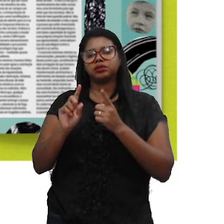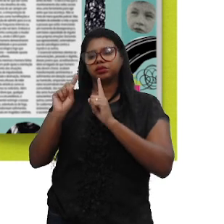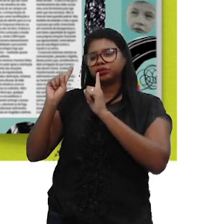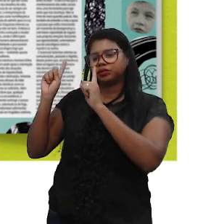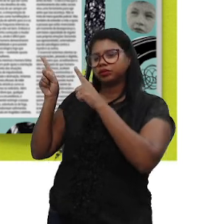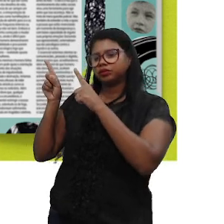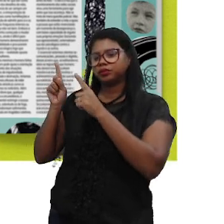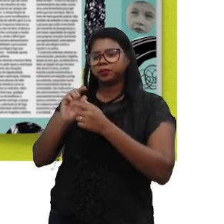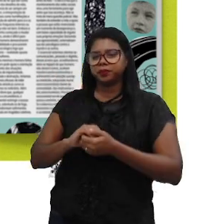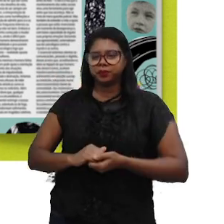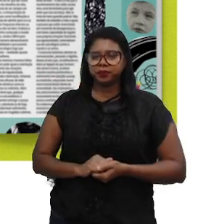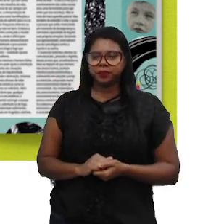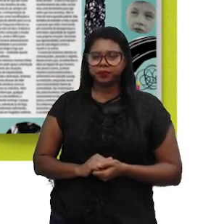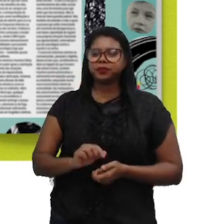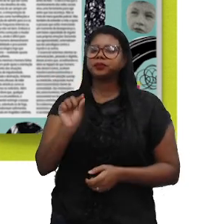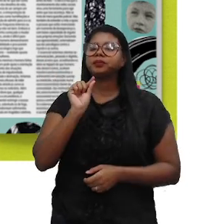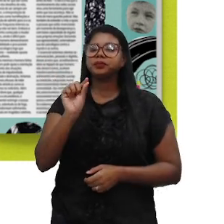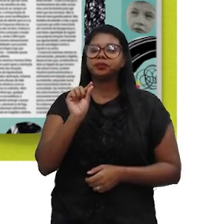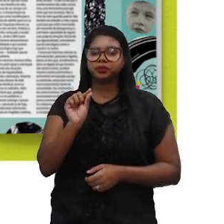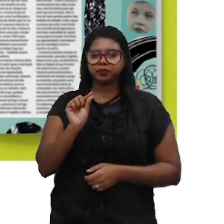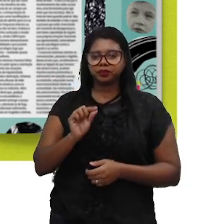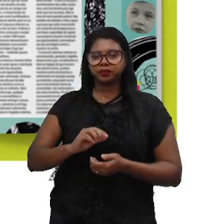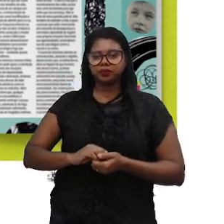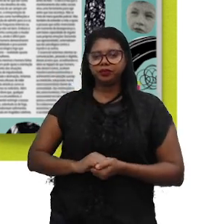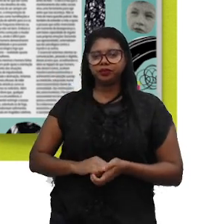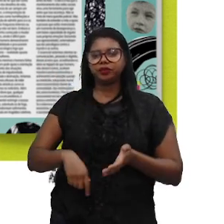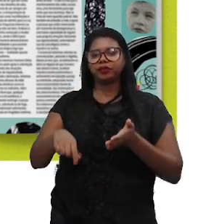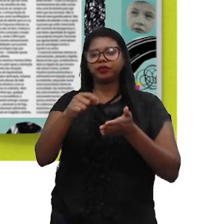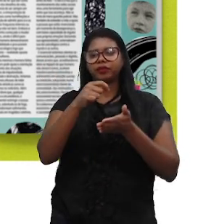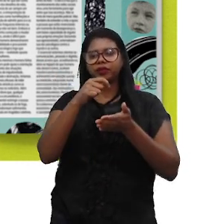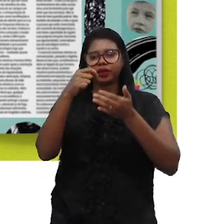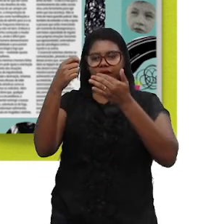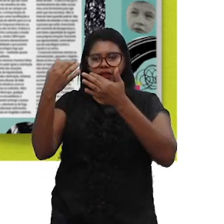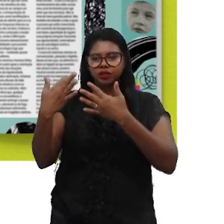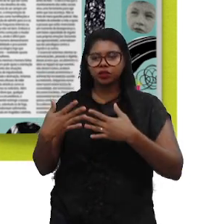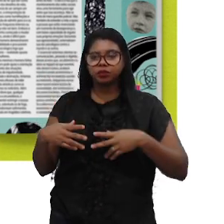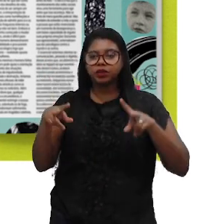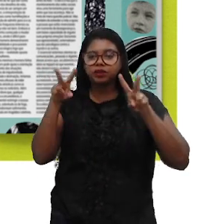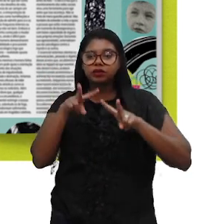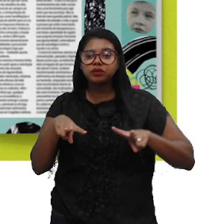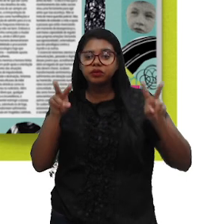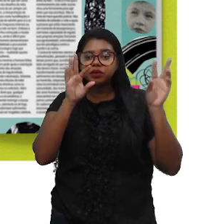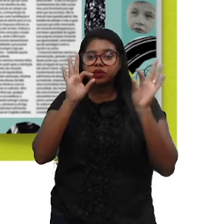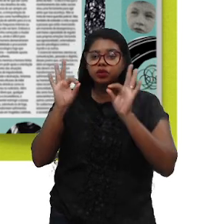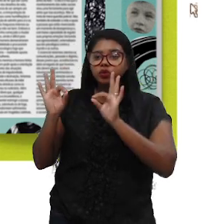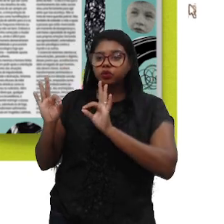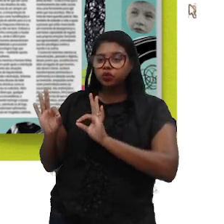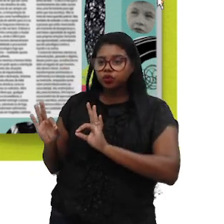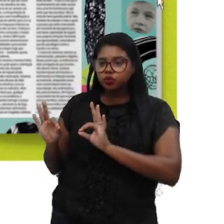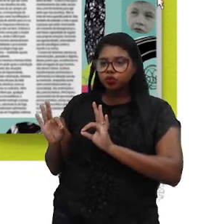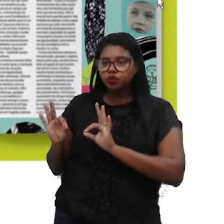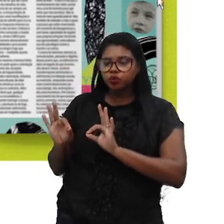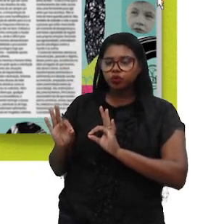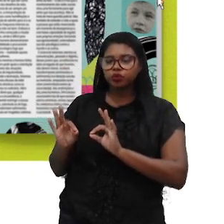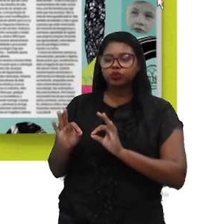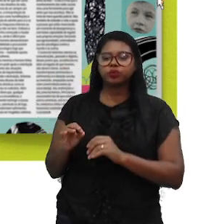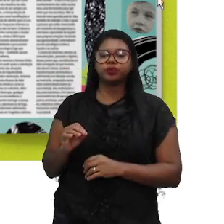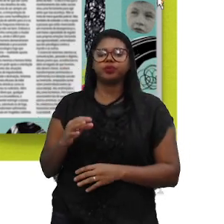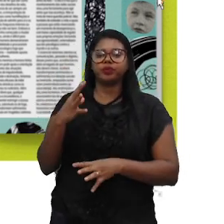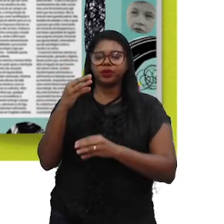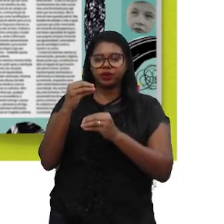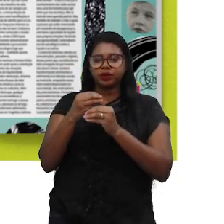E aí, o que é a ilustração editorial, né? É a narrativa visual na ilustração editorial. Ela pode ser usada